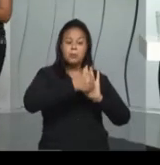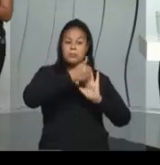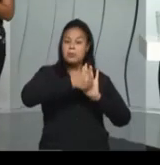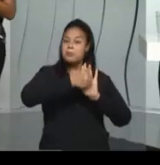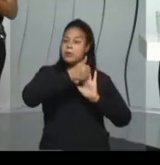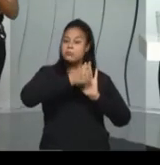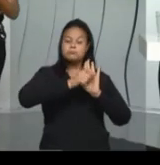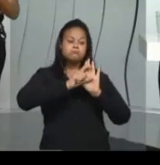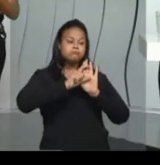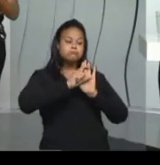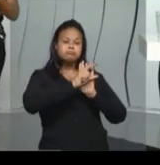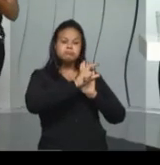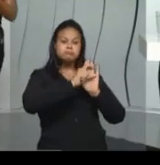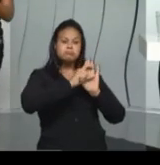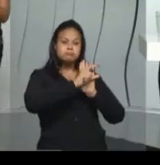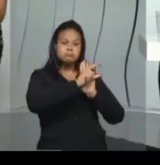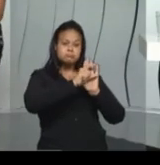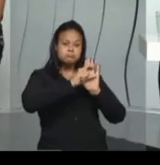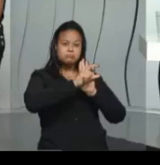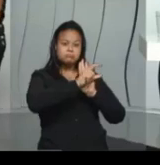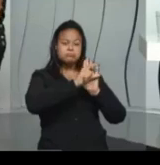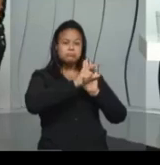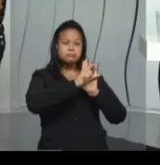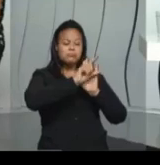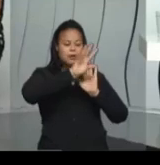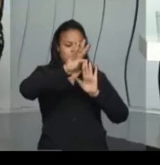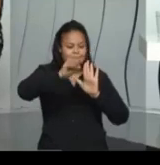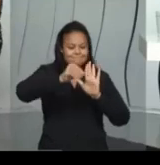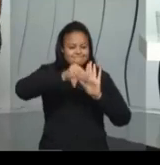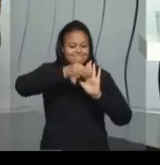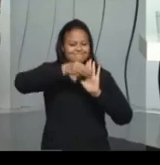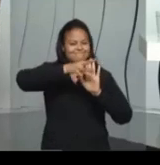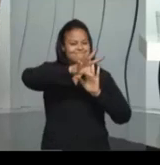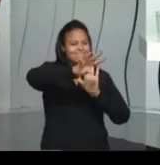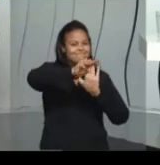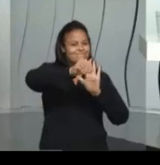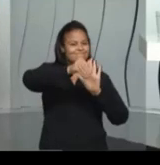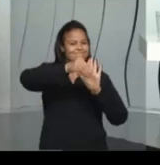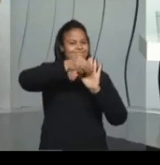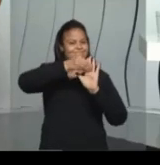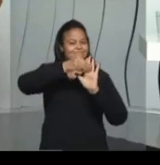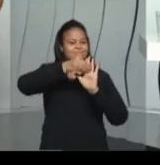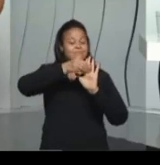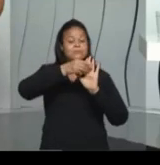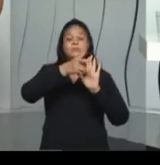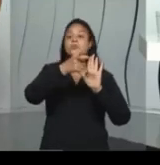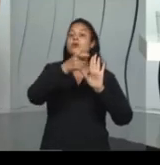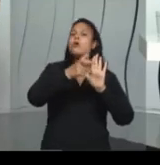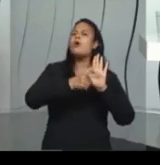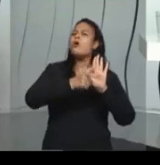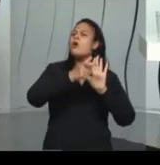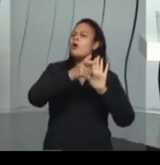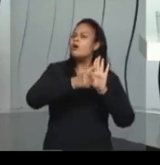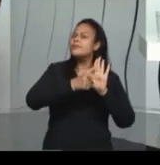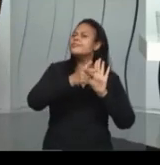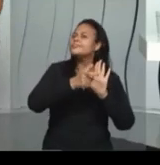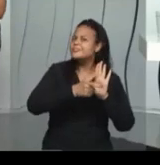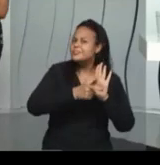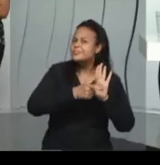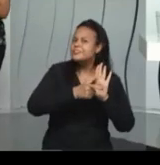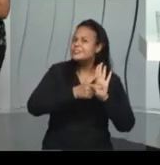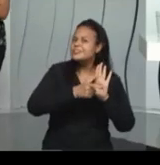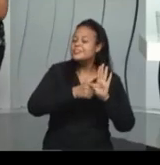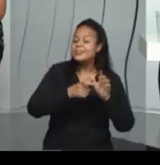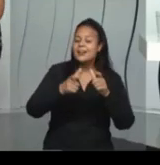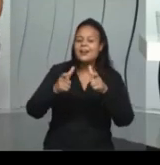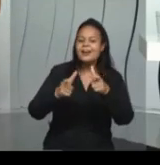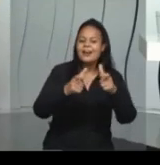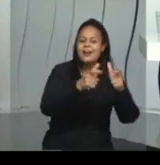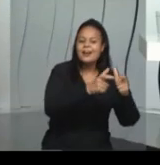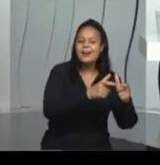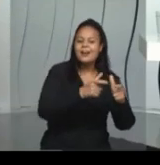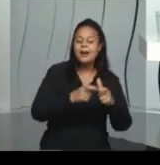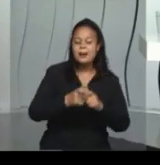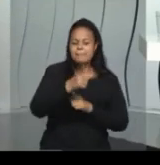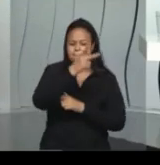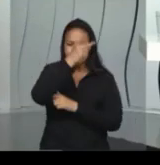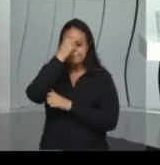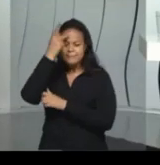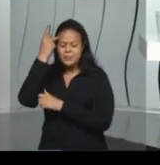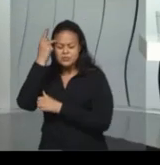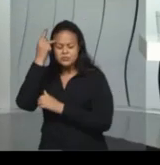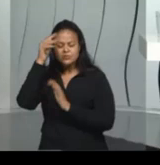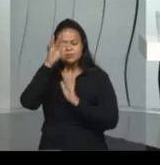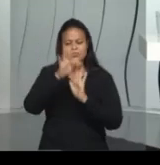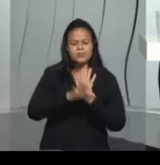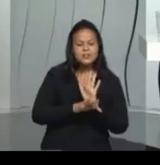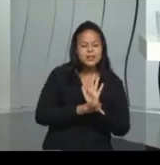parágrafos vão trazer, né, o local, né, onde que ela está, as personagens, né, que ela